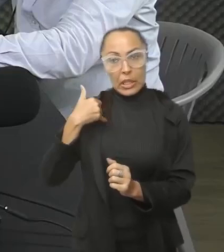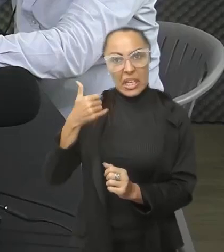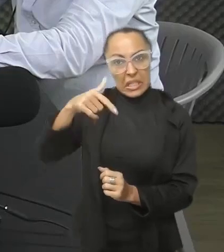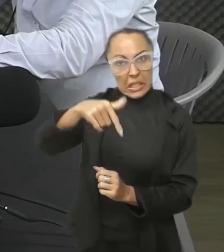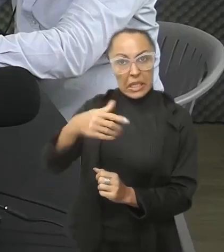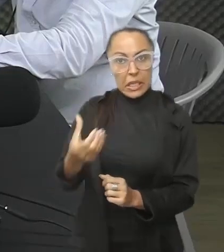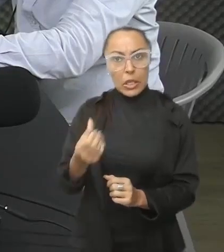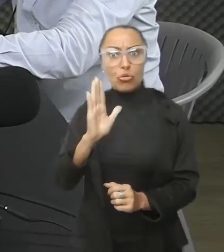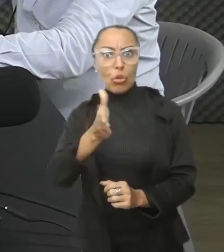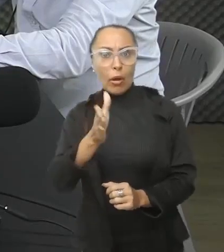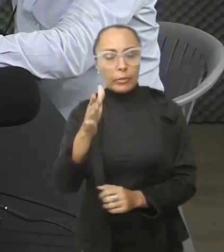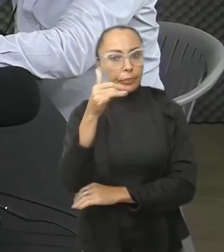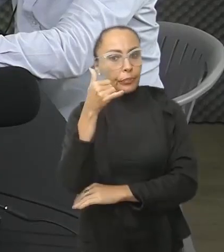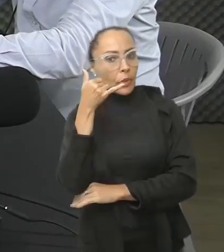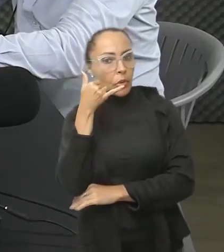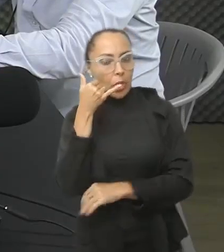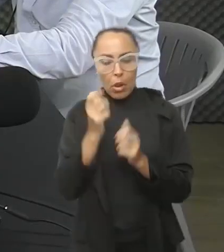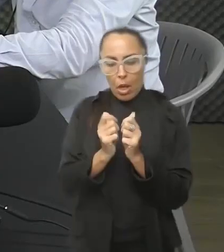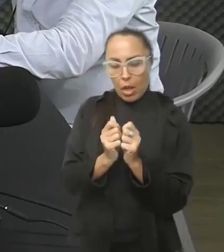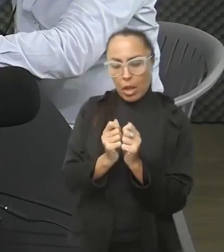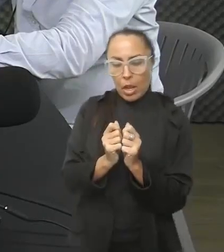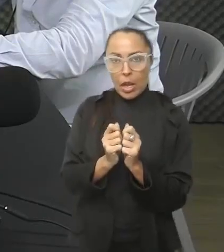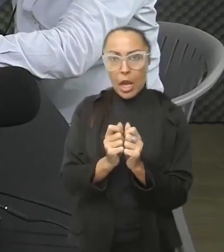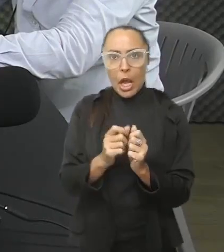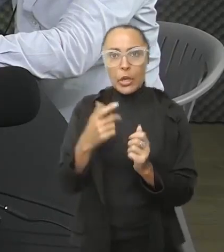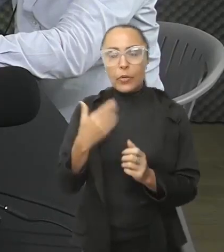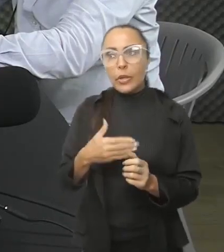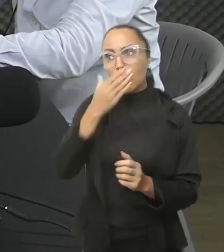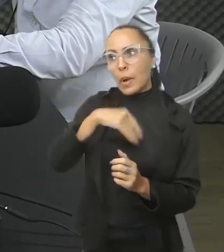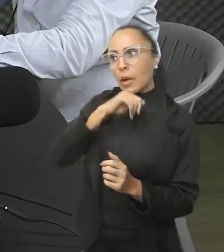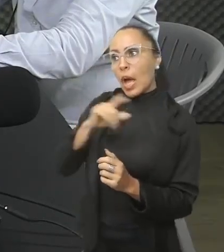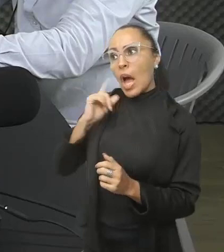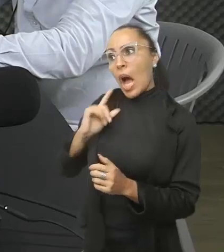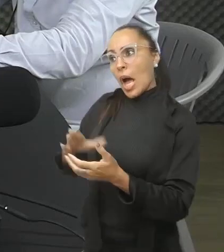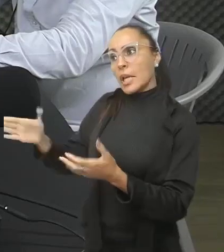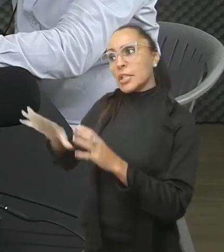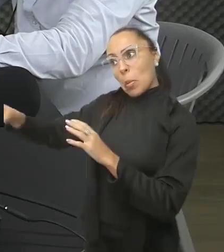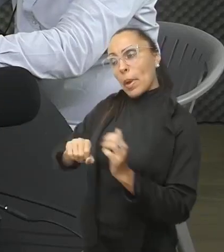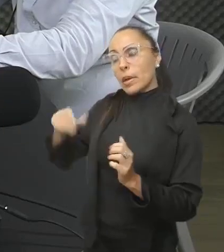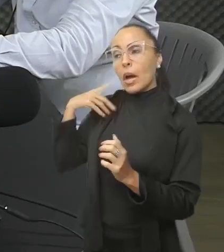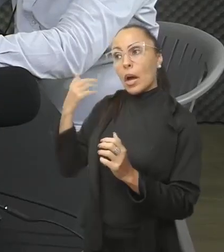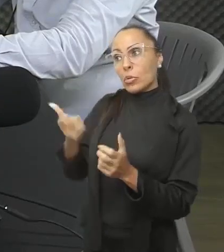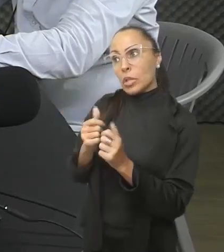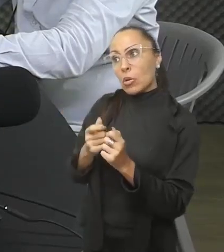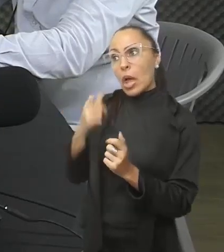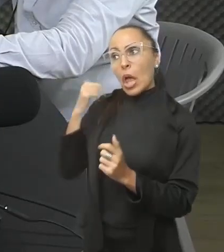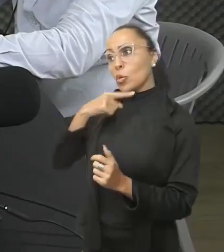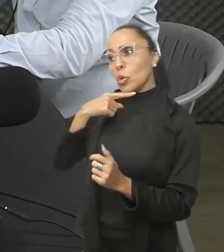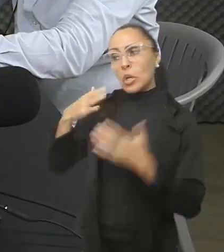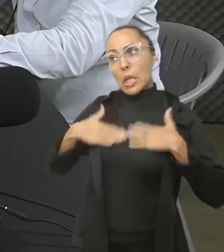com celular. E ainda ouvi de pai dizer assim, olha, se eu tirar o celular dele, eu não consigo manter ele